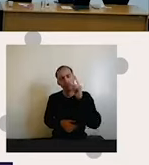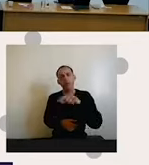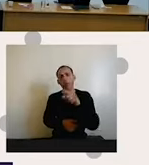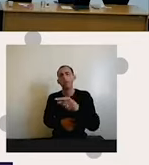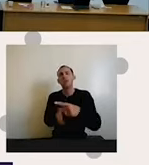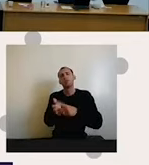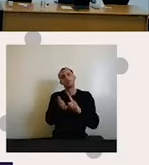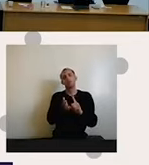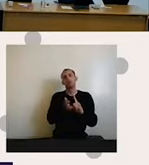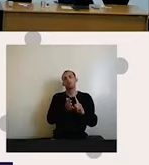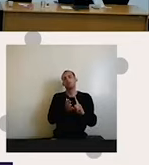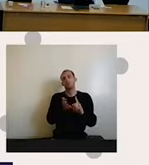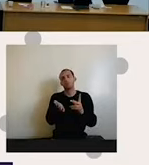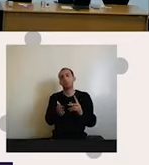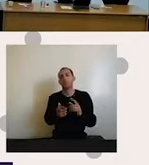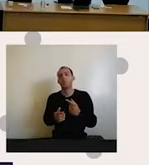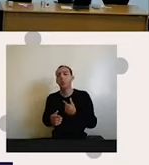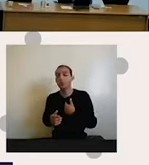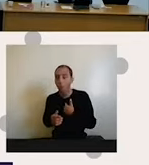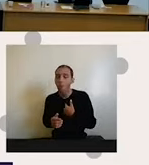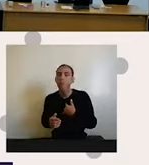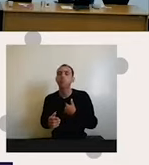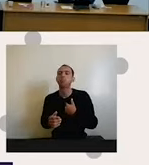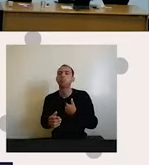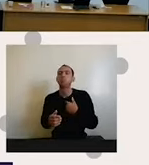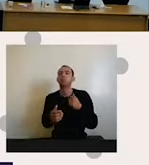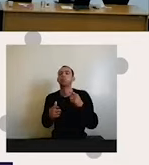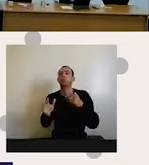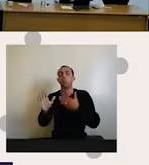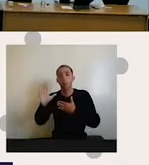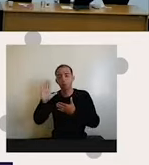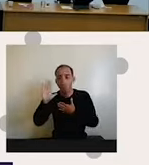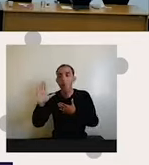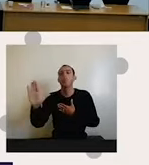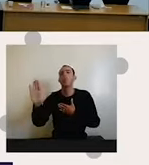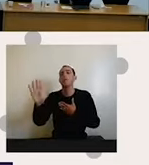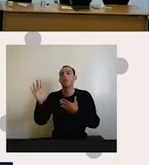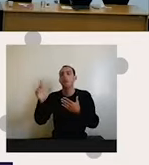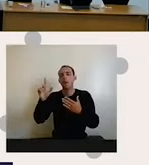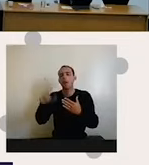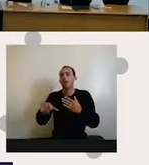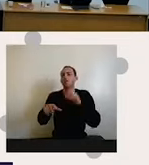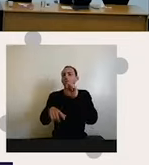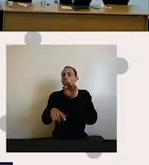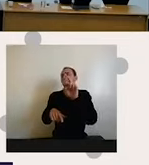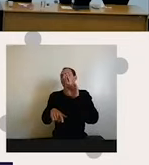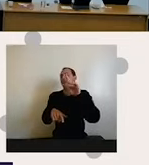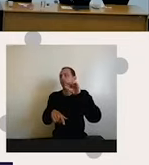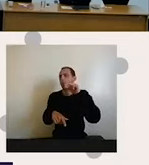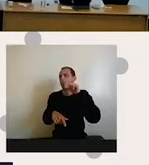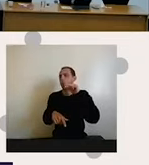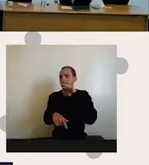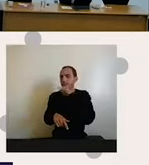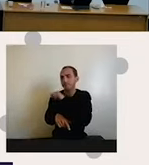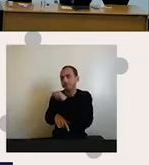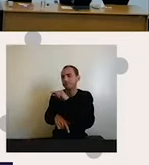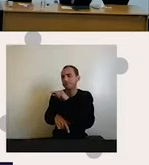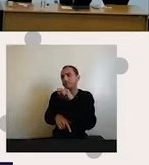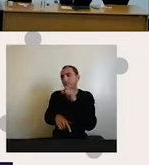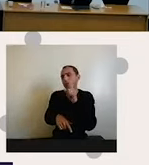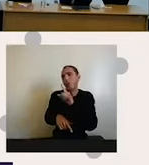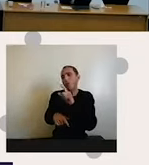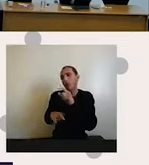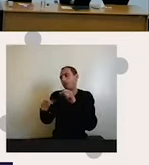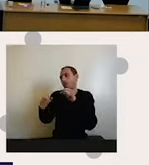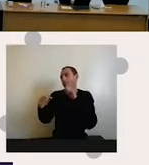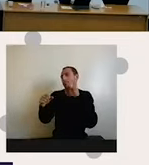mate. O desafio aí do nexo causal está da gente superar esse modelo biomédico por um biopsicossocial. Há um lugar de classe ideológico de